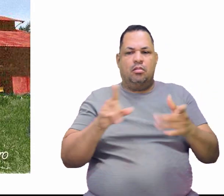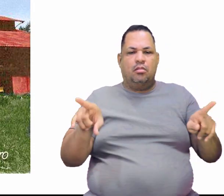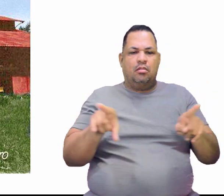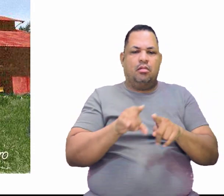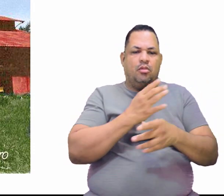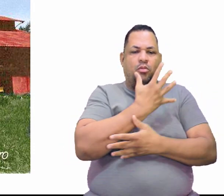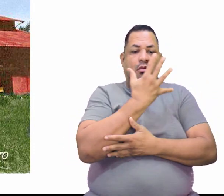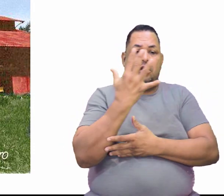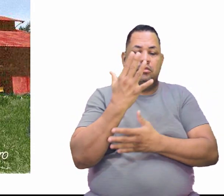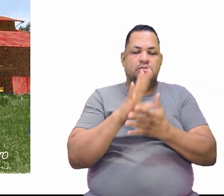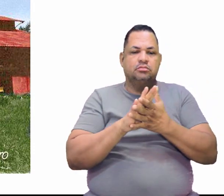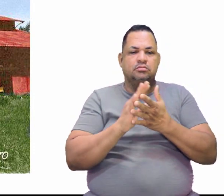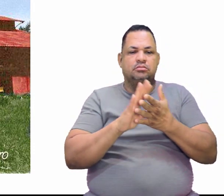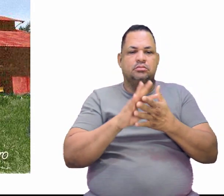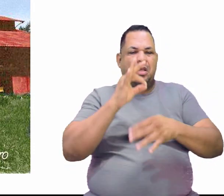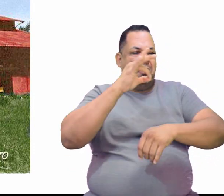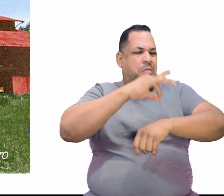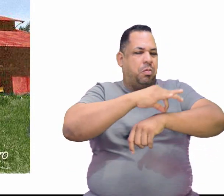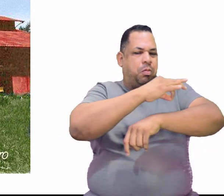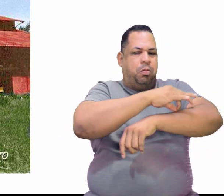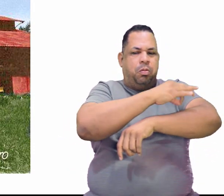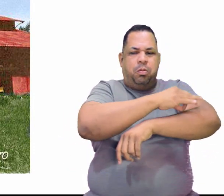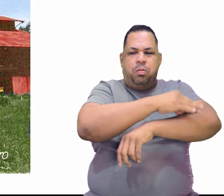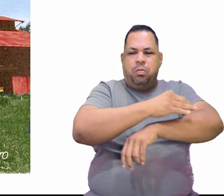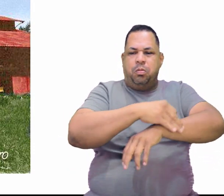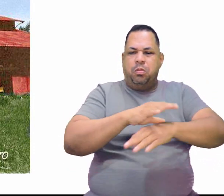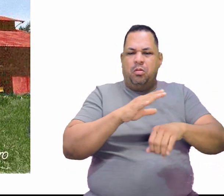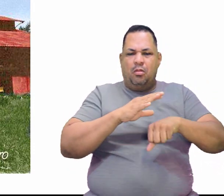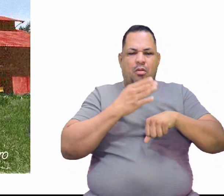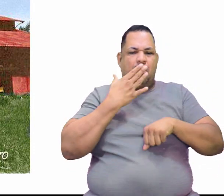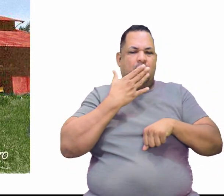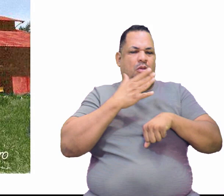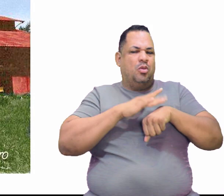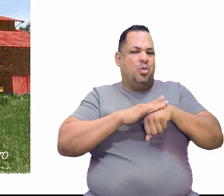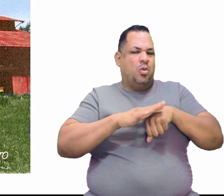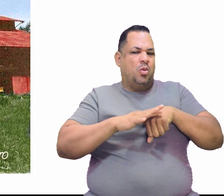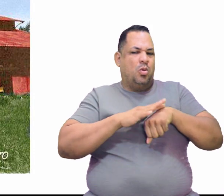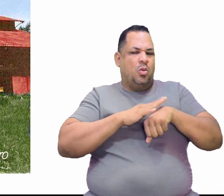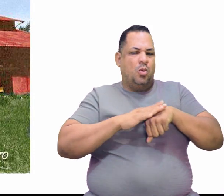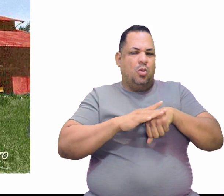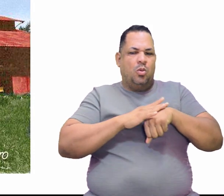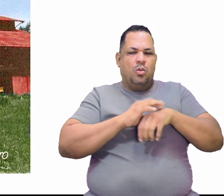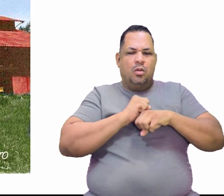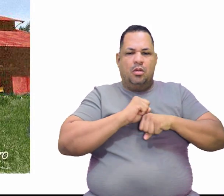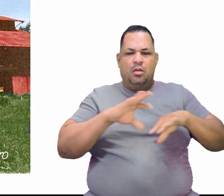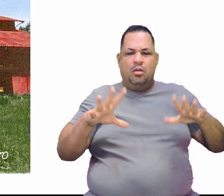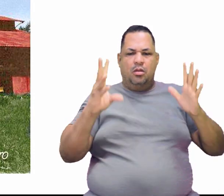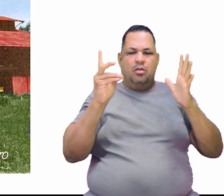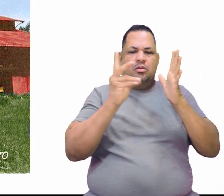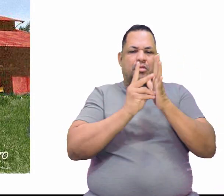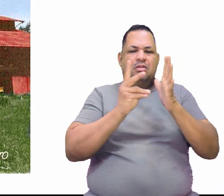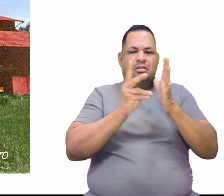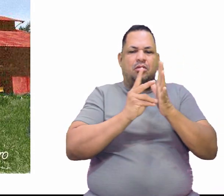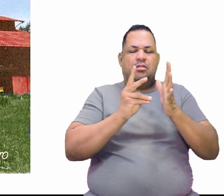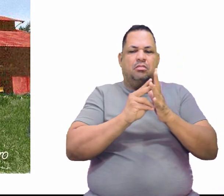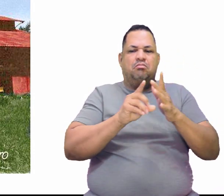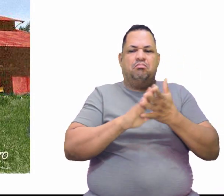começa a agir. Os mosquitos, os males que existem ali, os índios,